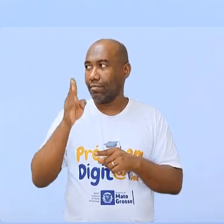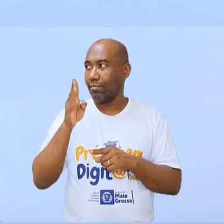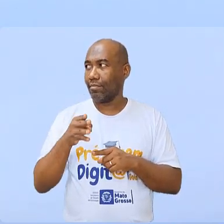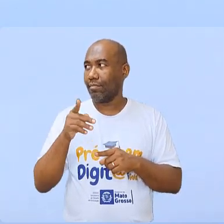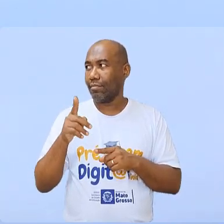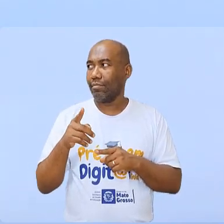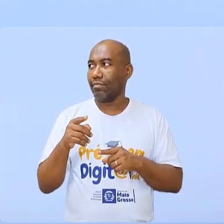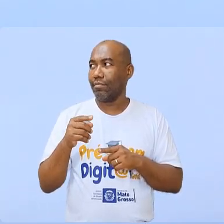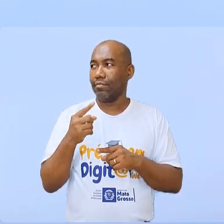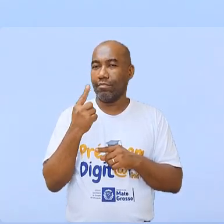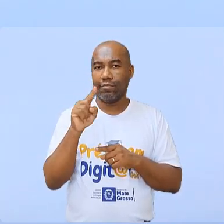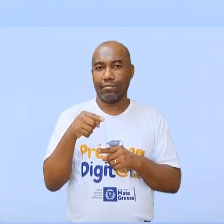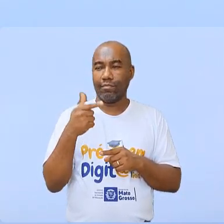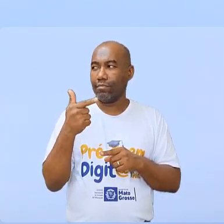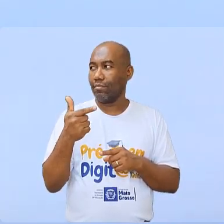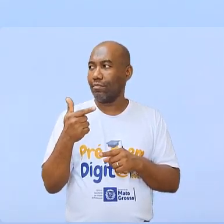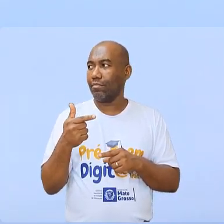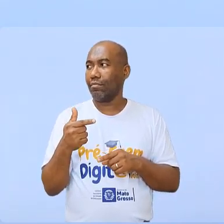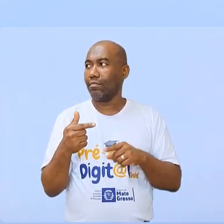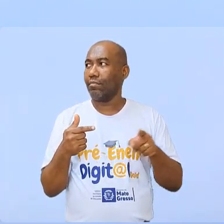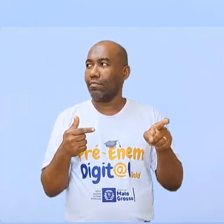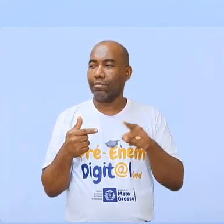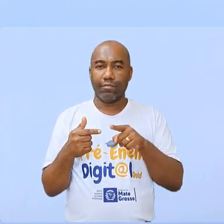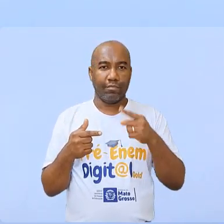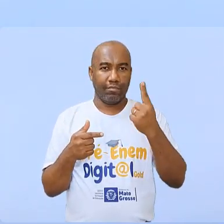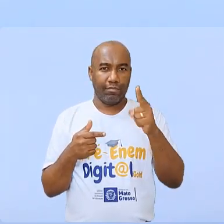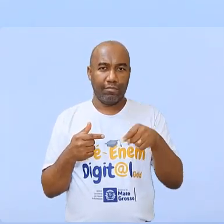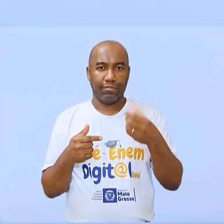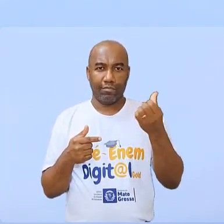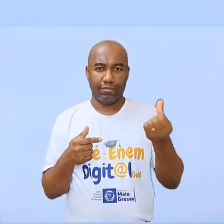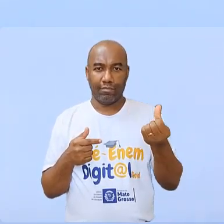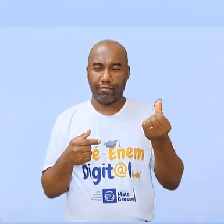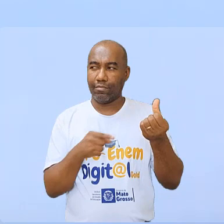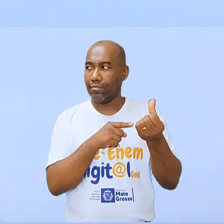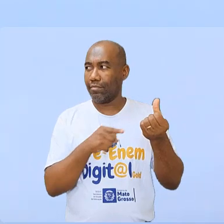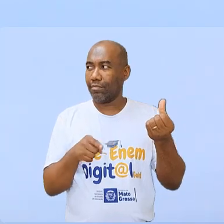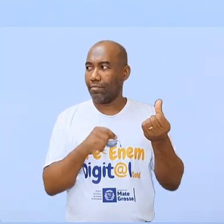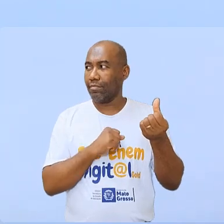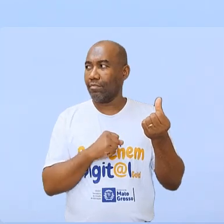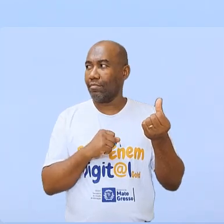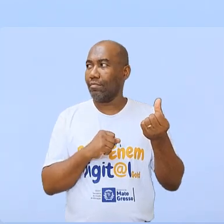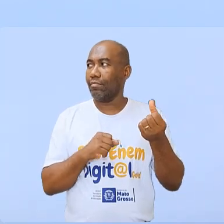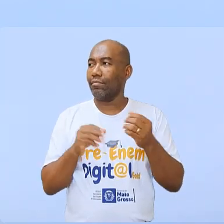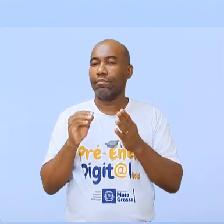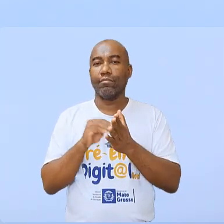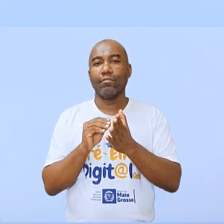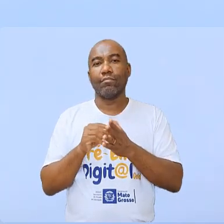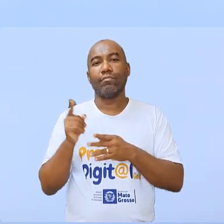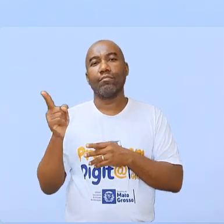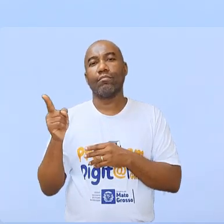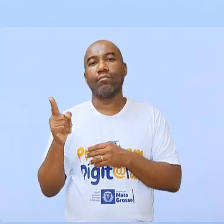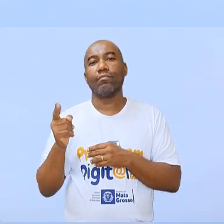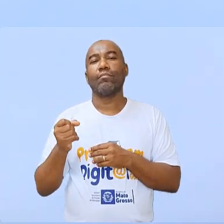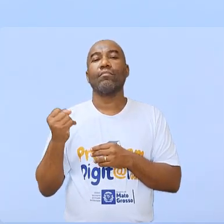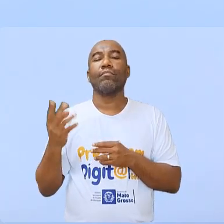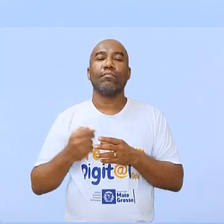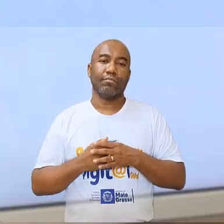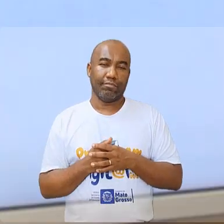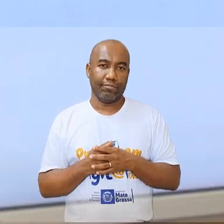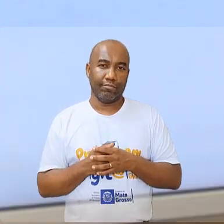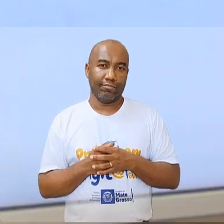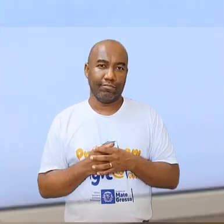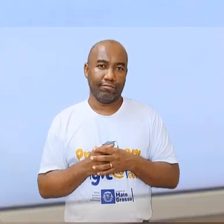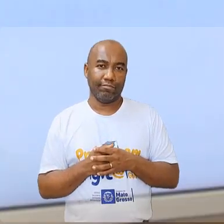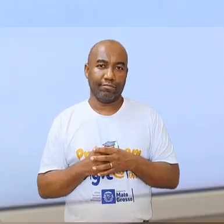H que é 1,2 eu tenho a medida do M quer 1,6 ele quer saber essa sesimbra aqui ó o